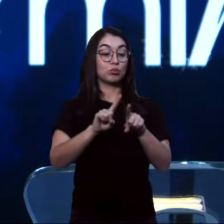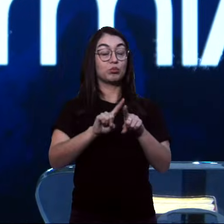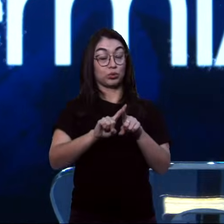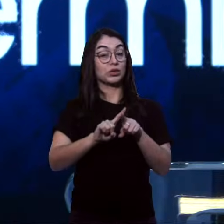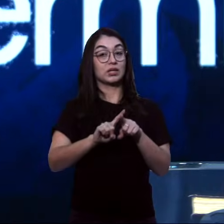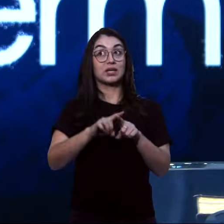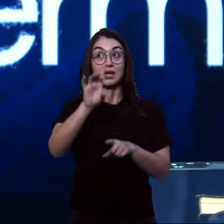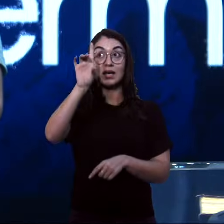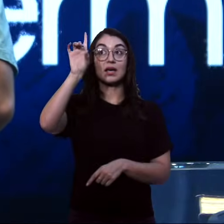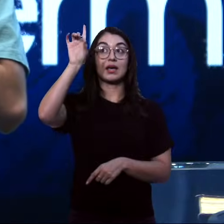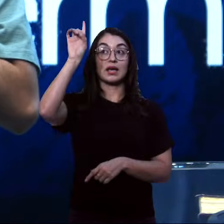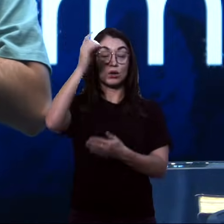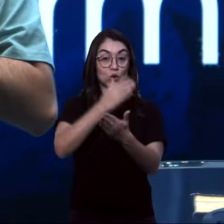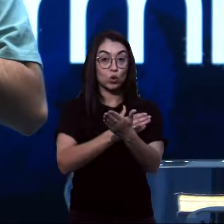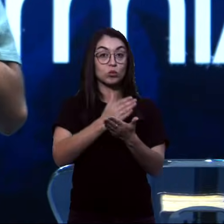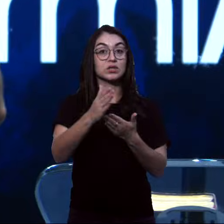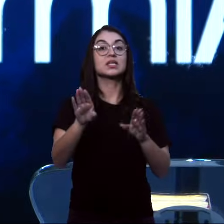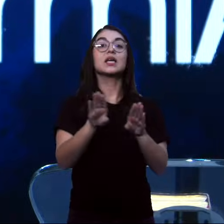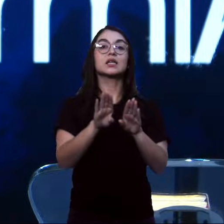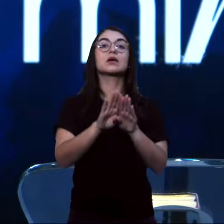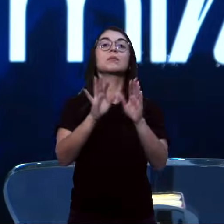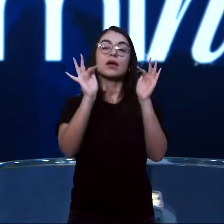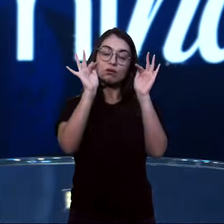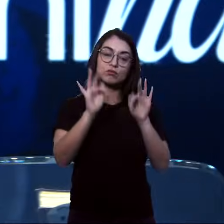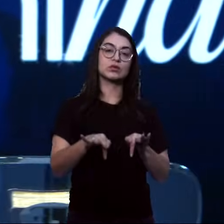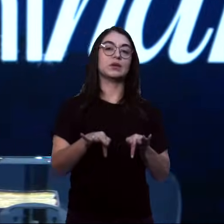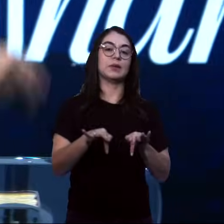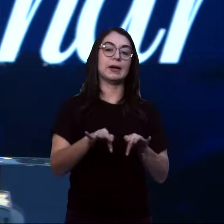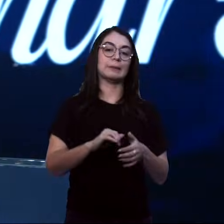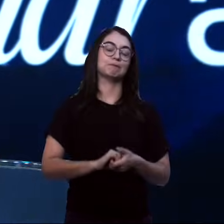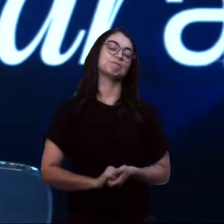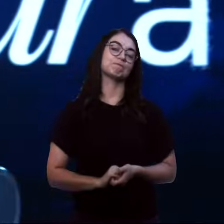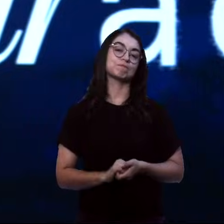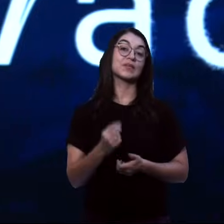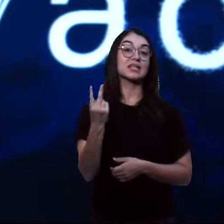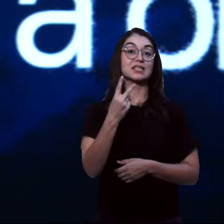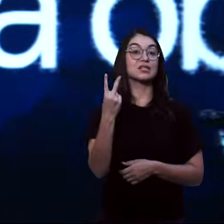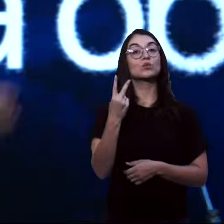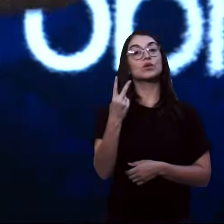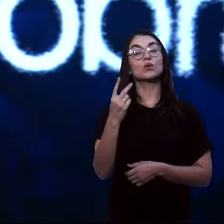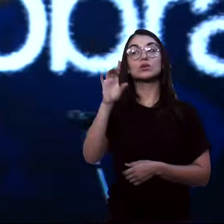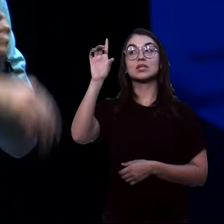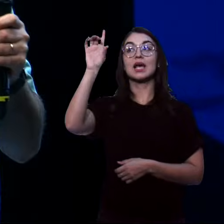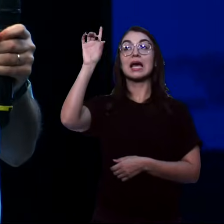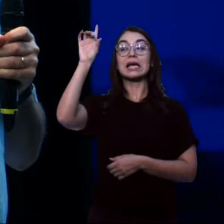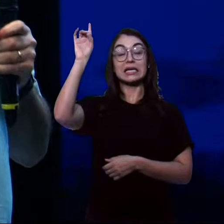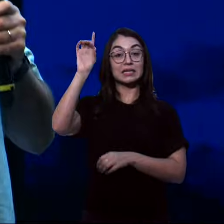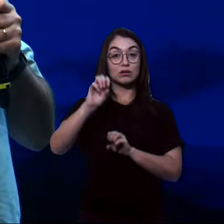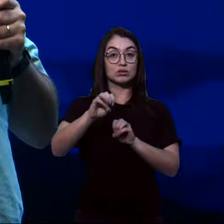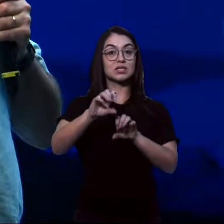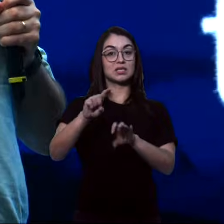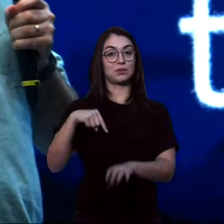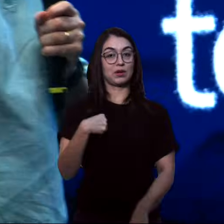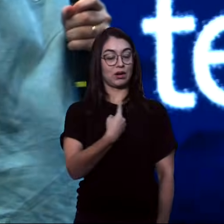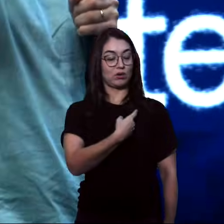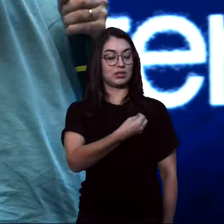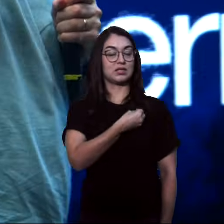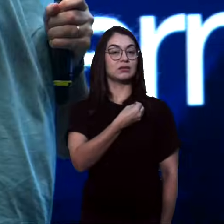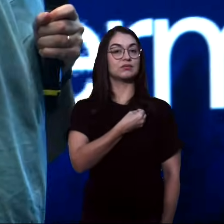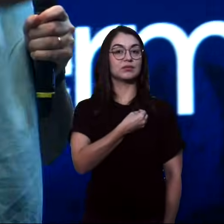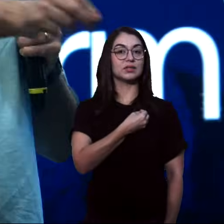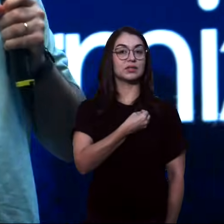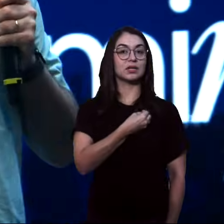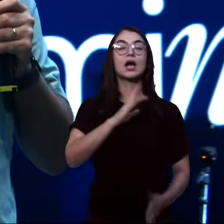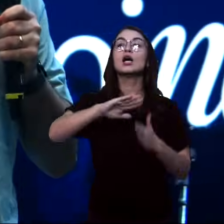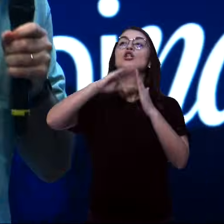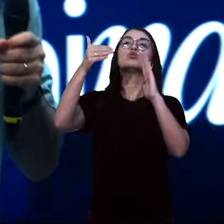eu vou terminar. E essa é a segunda coisa que Deus nos ensina para viver o novo de Deus. O que Deus começou na